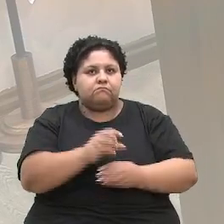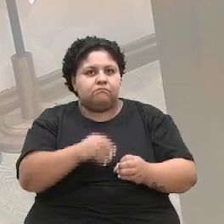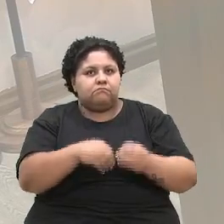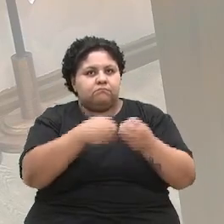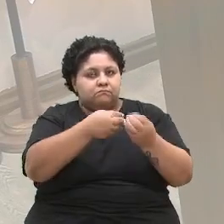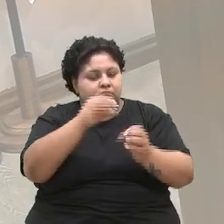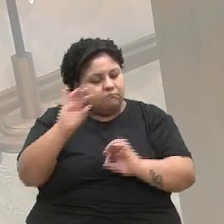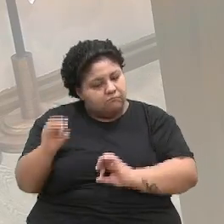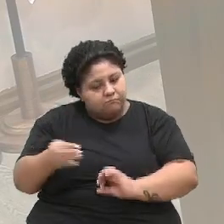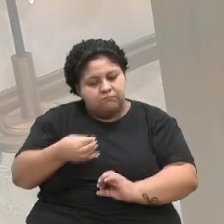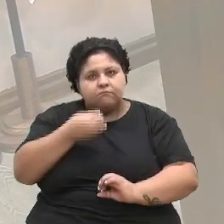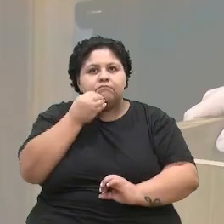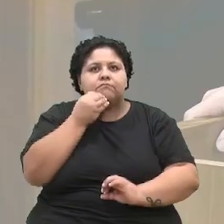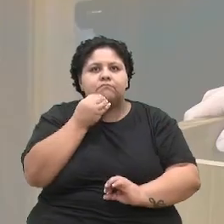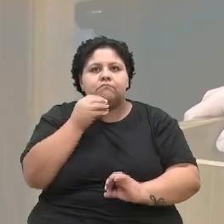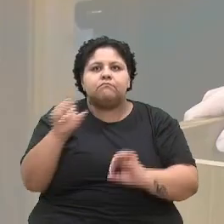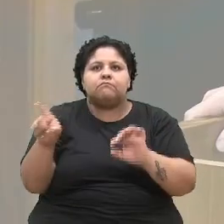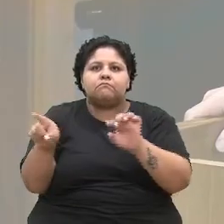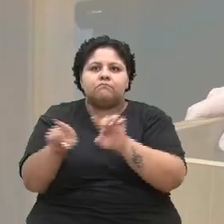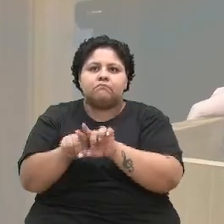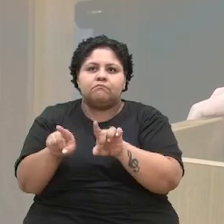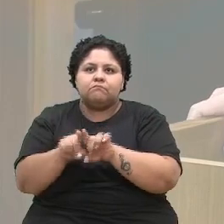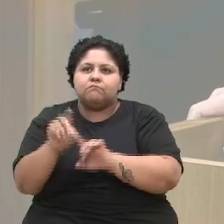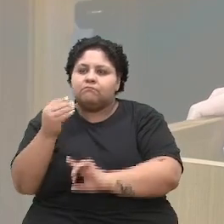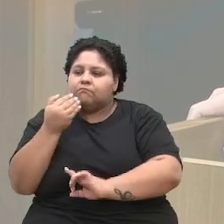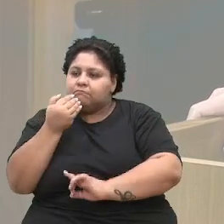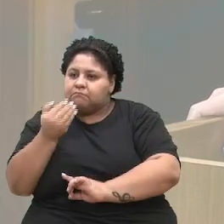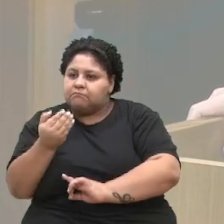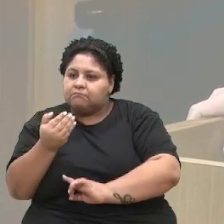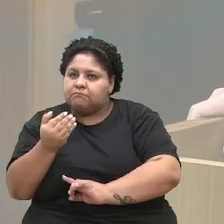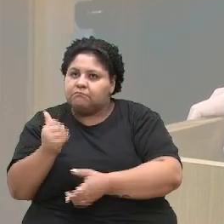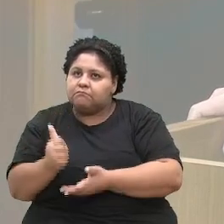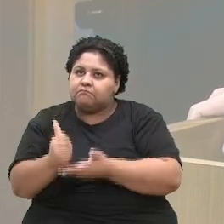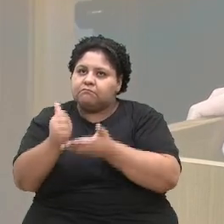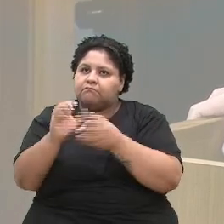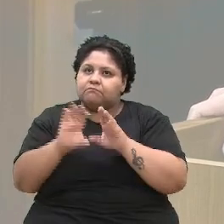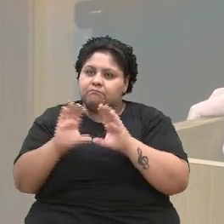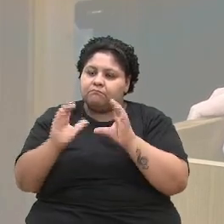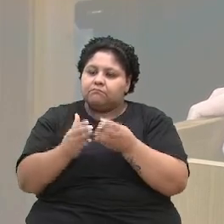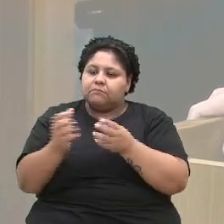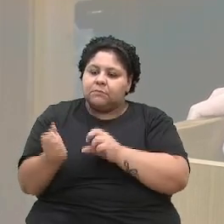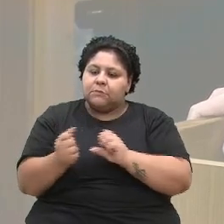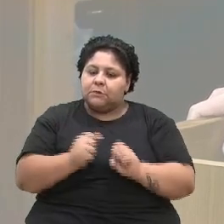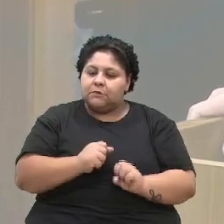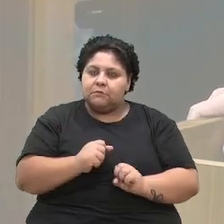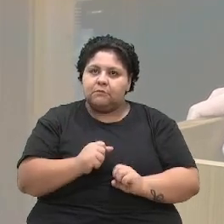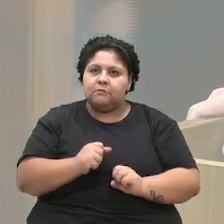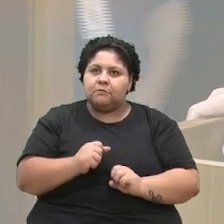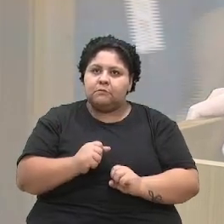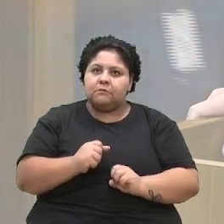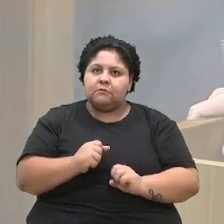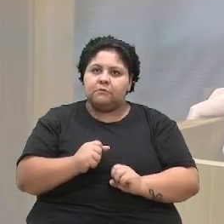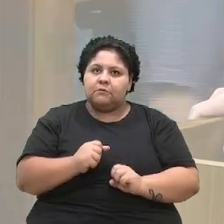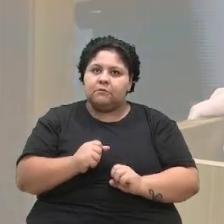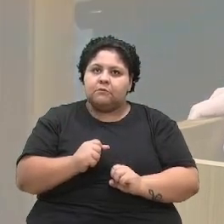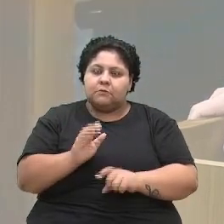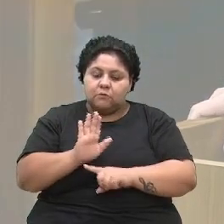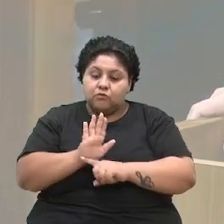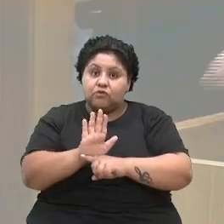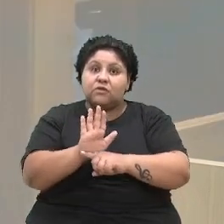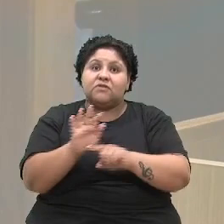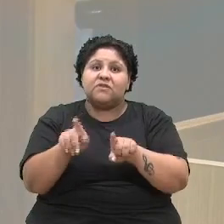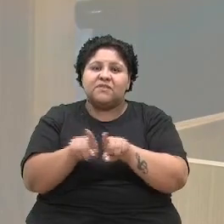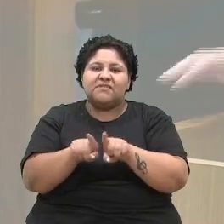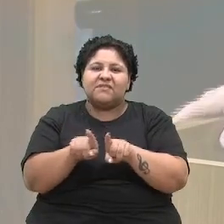oportunidade e também pedimos auxílio da comunidade que possa querendo nos auxiliar no sentido